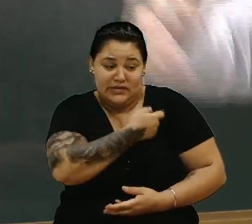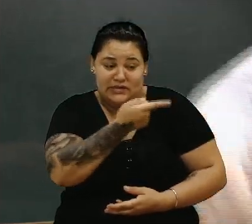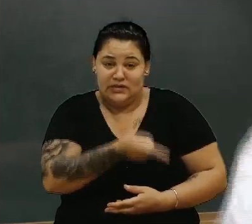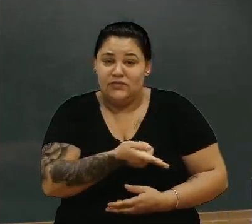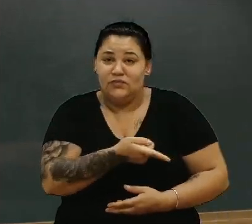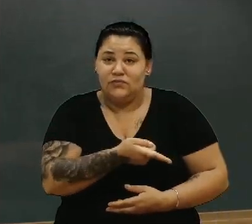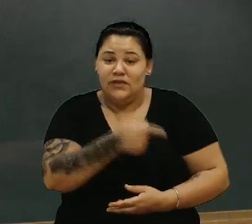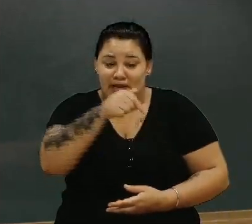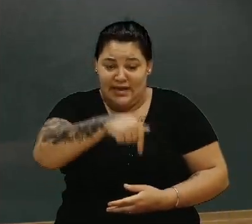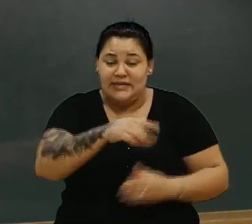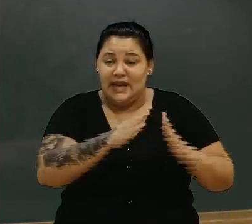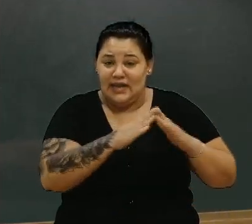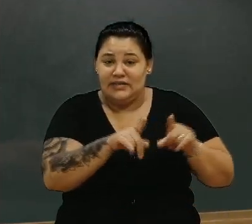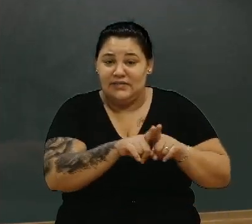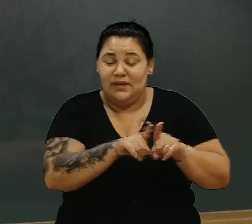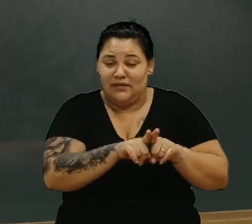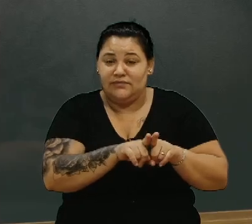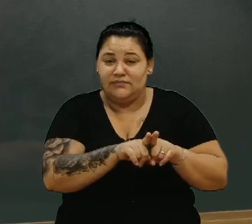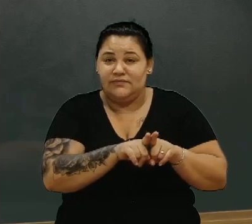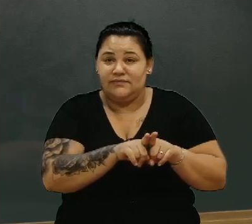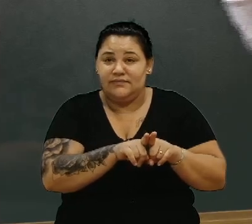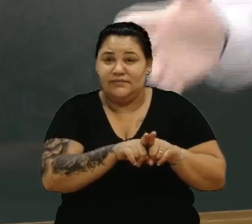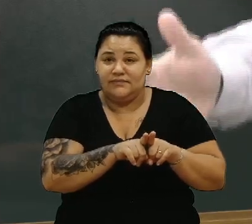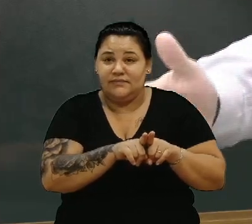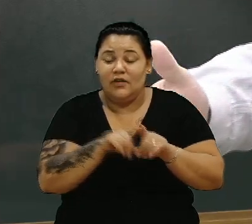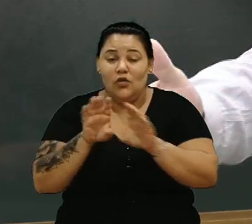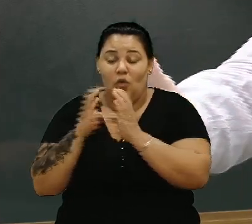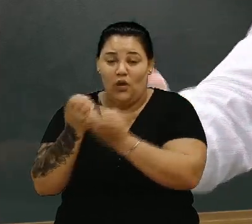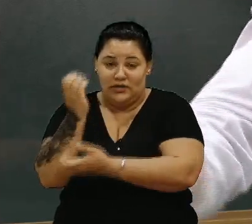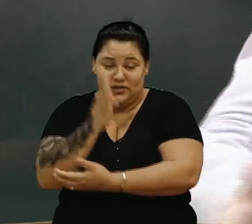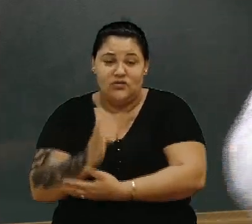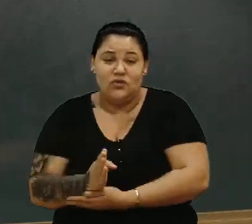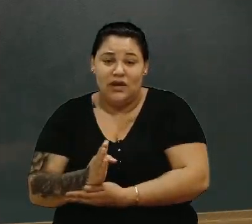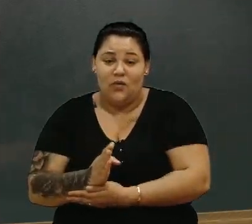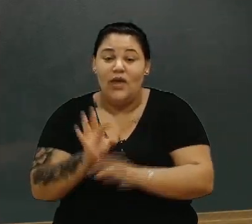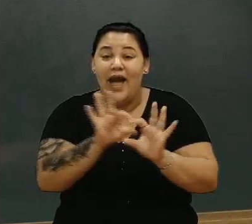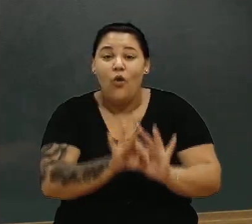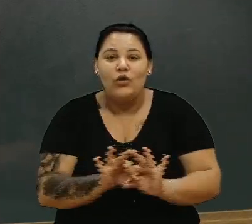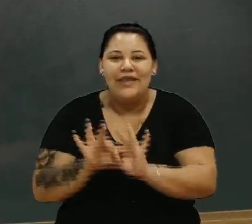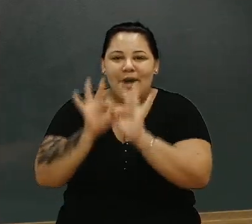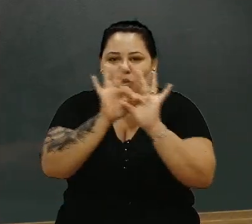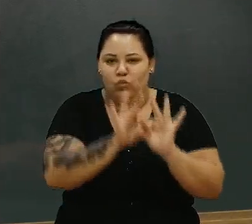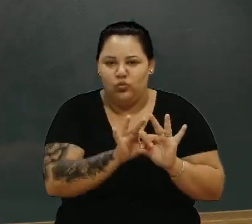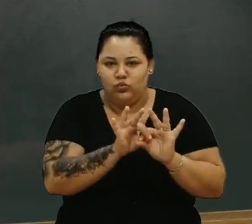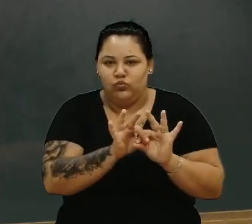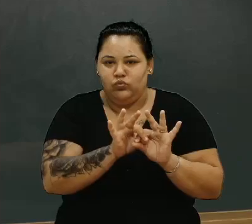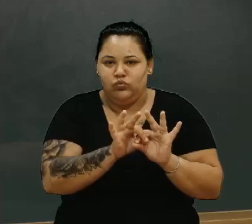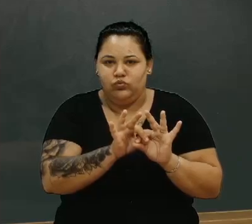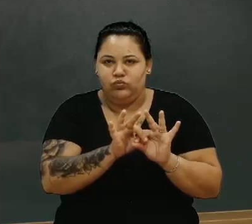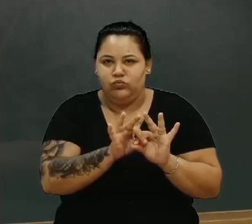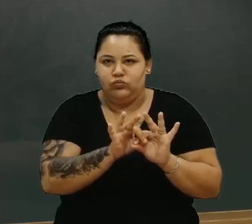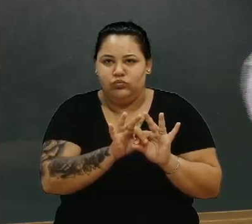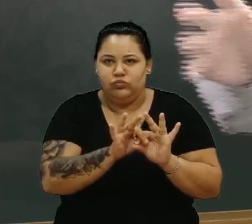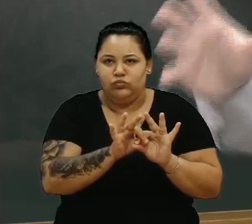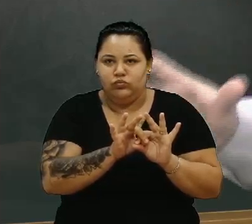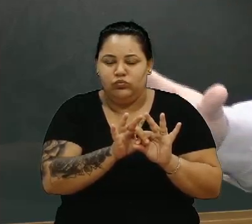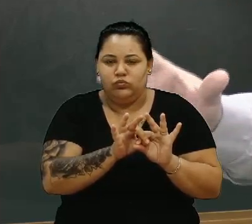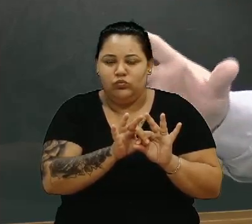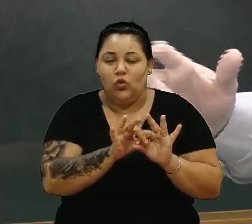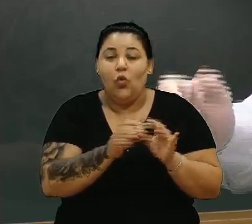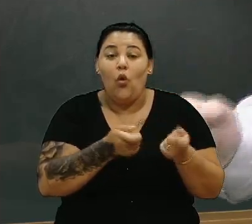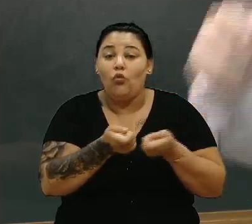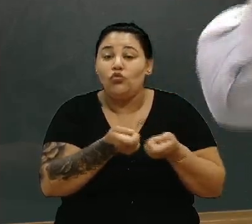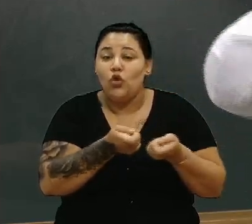Contas do Estado do Rio Grande do Sul, e o Congresso Nacional e a União com uma fiscalização do Tribunal de Contas da União. Nesses